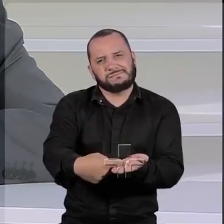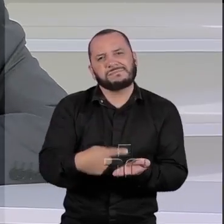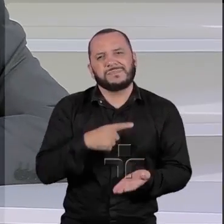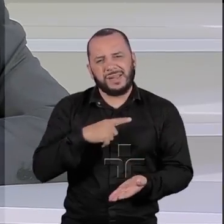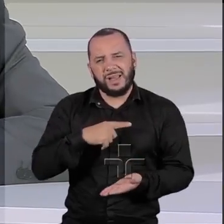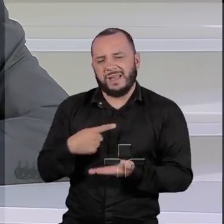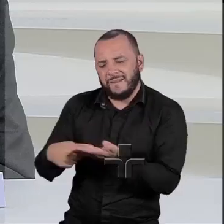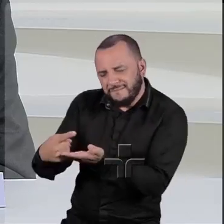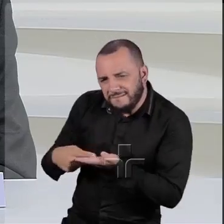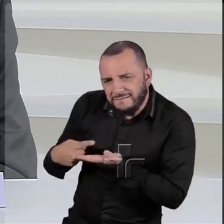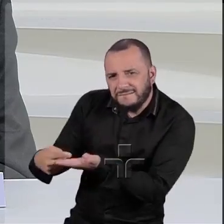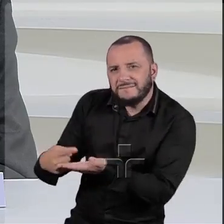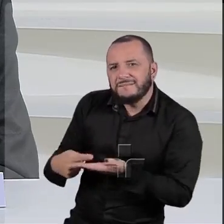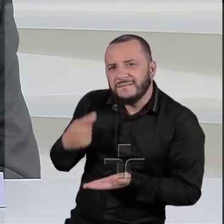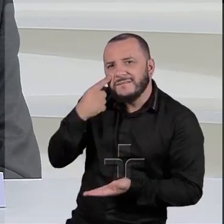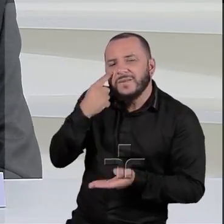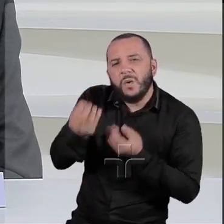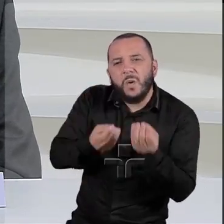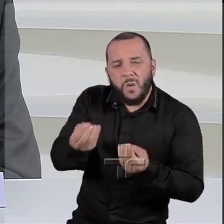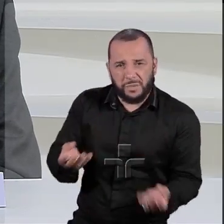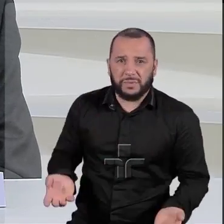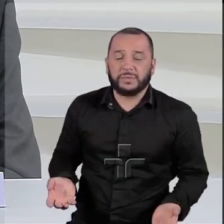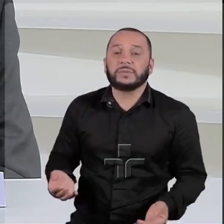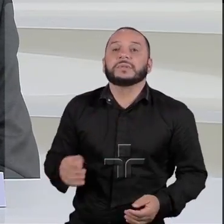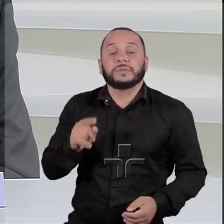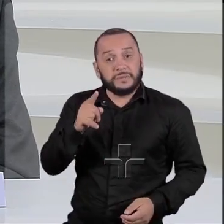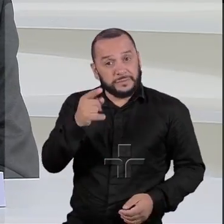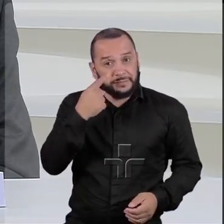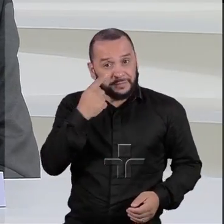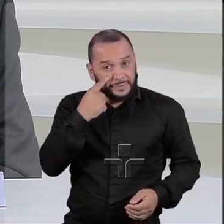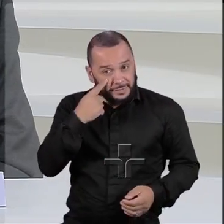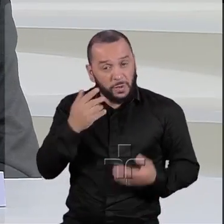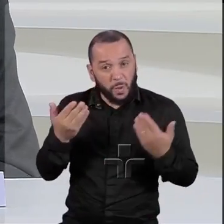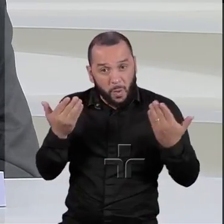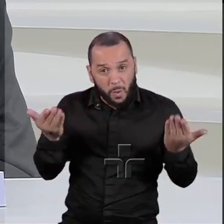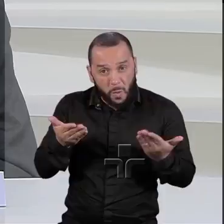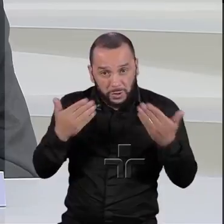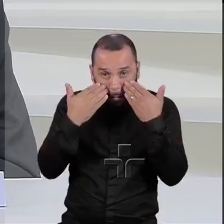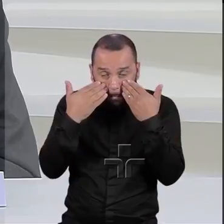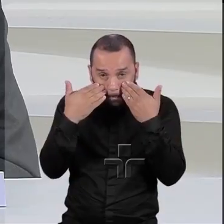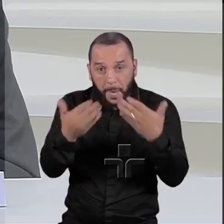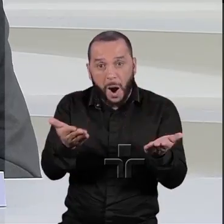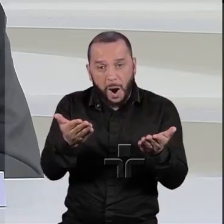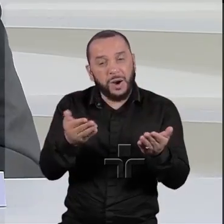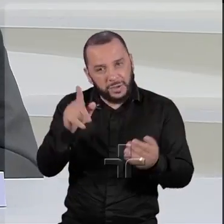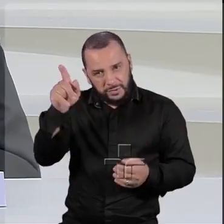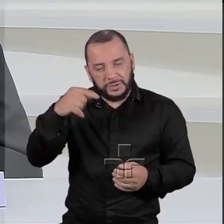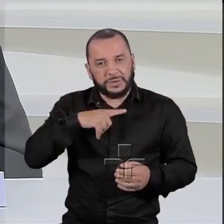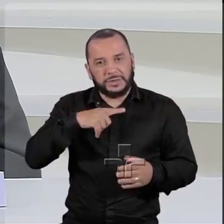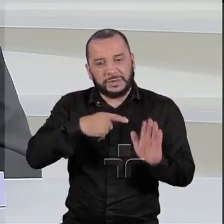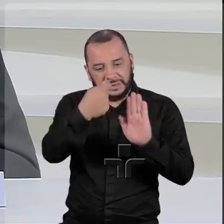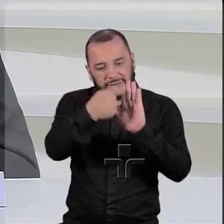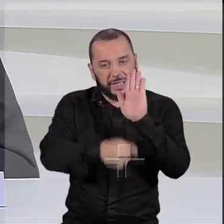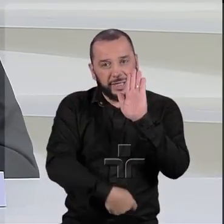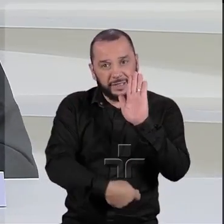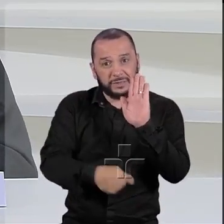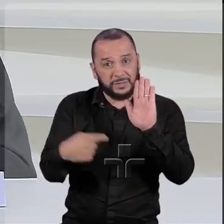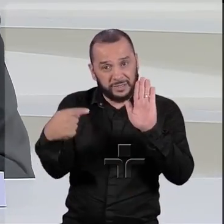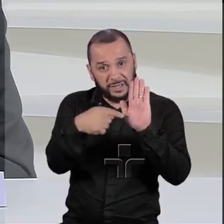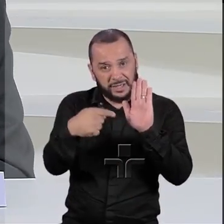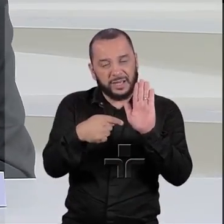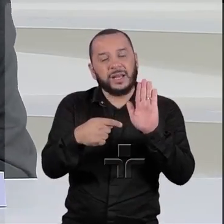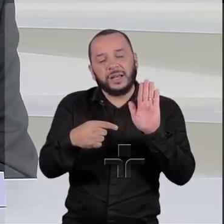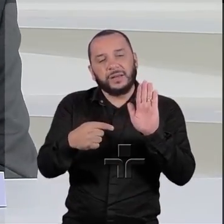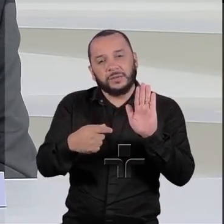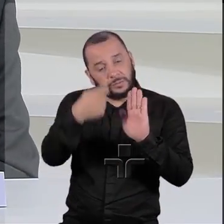E também, Maílson, esse texto que vazou hoje não necessariamente é o texto com que o governo está pensando. Não,